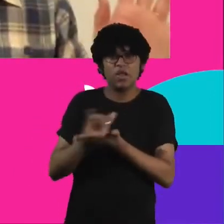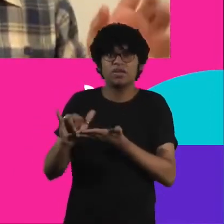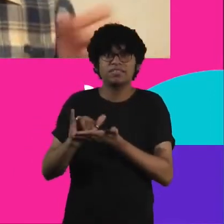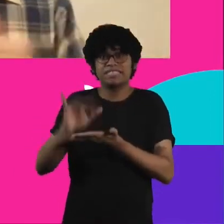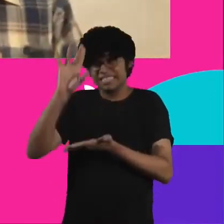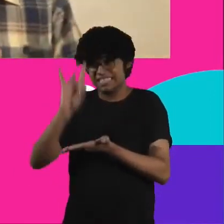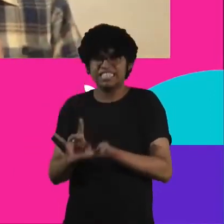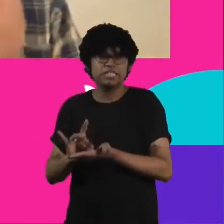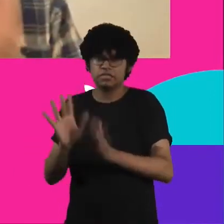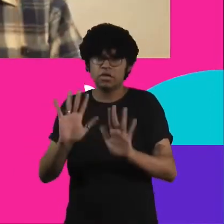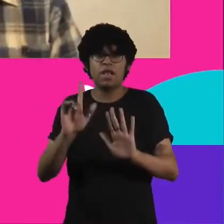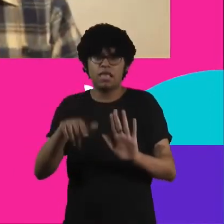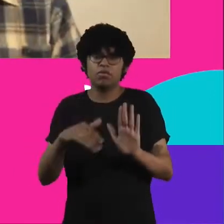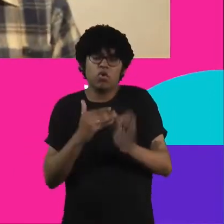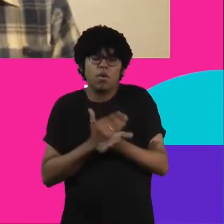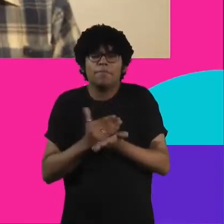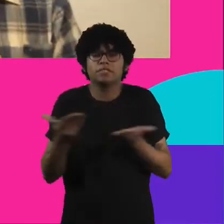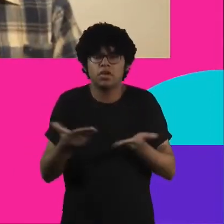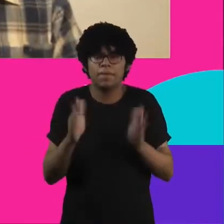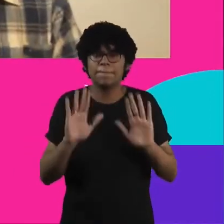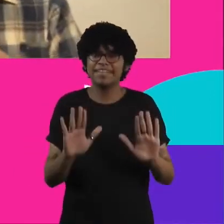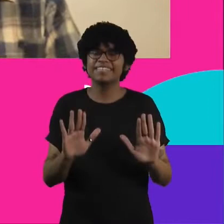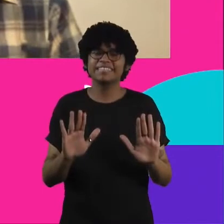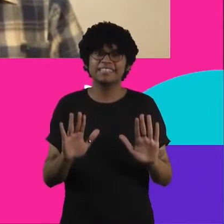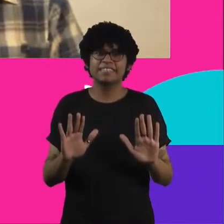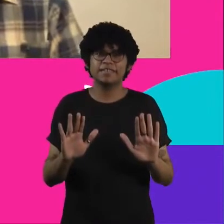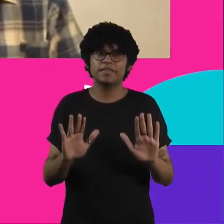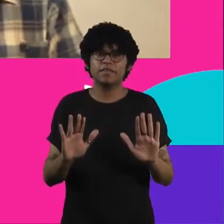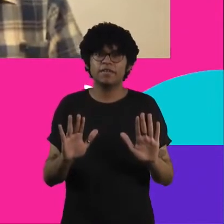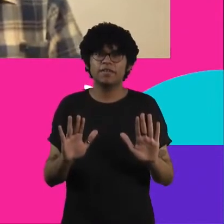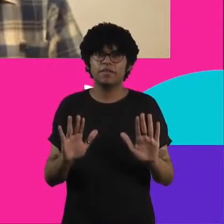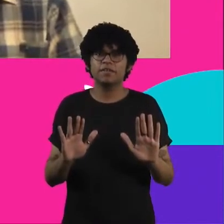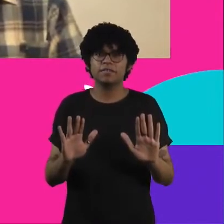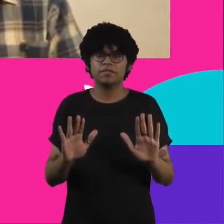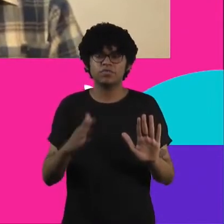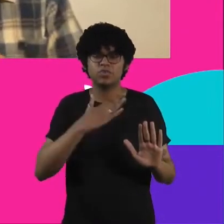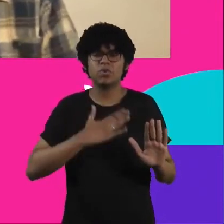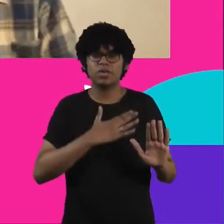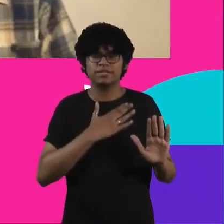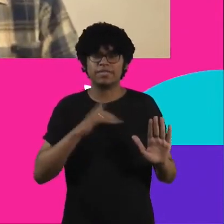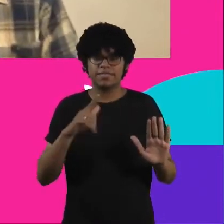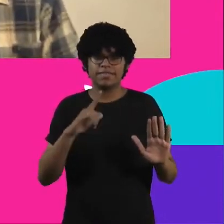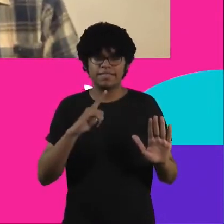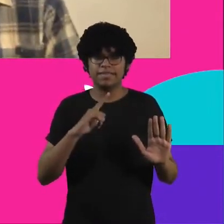próprias redes, lá em Nova York, enfim, mas eu fico muito